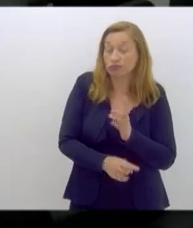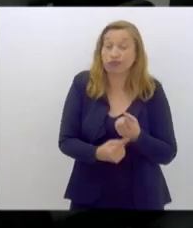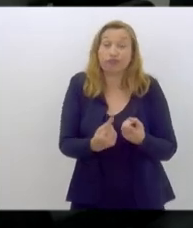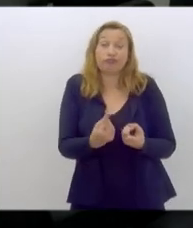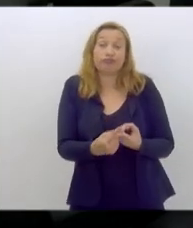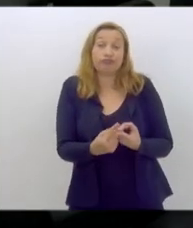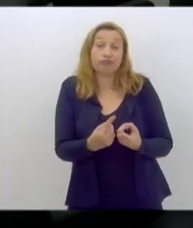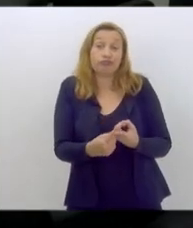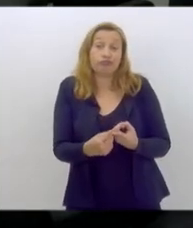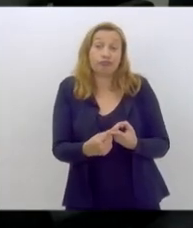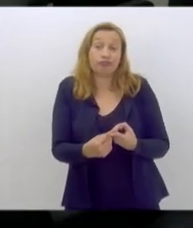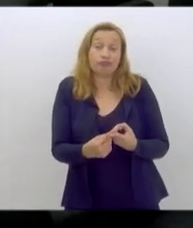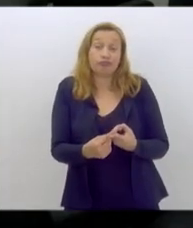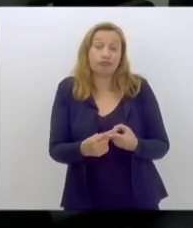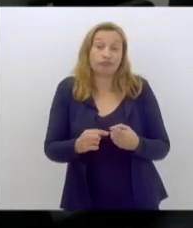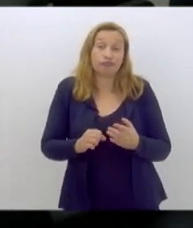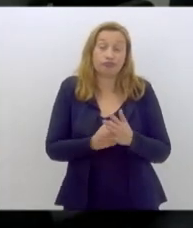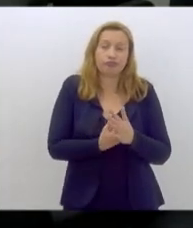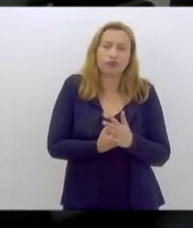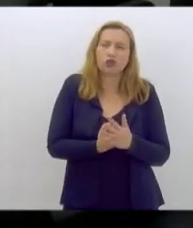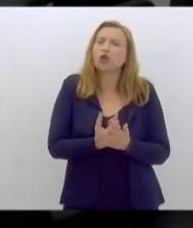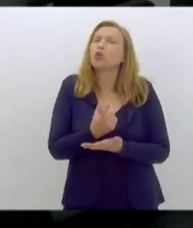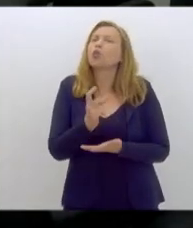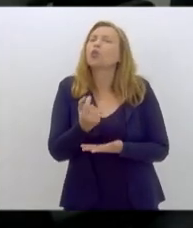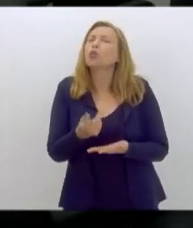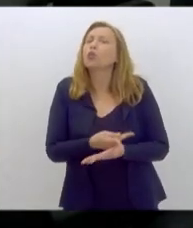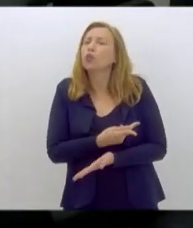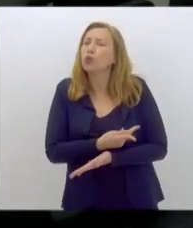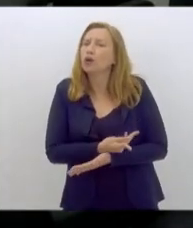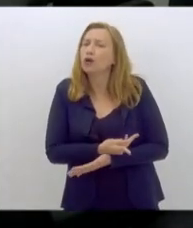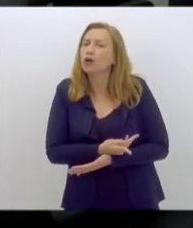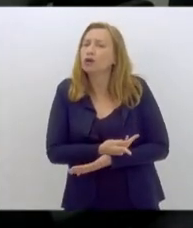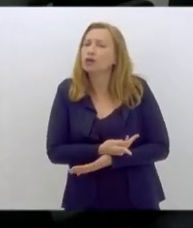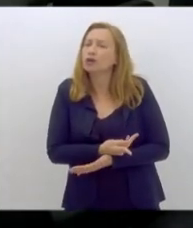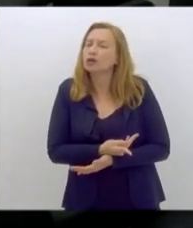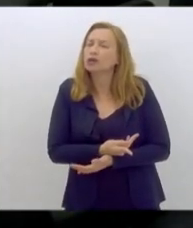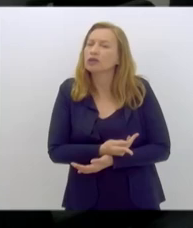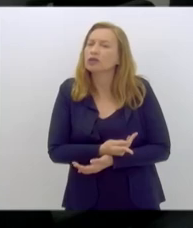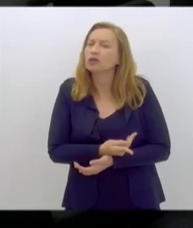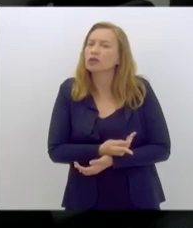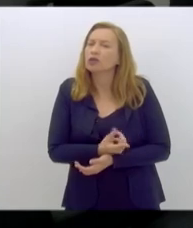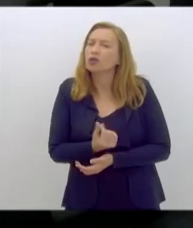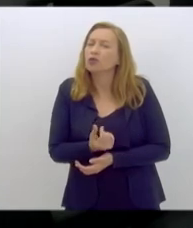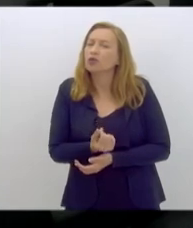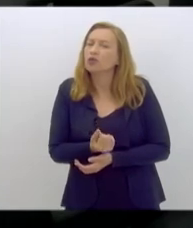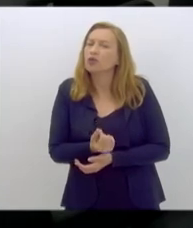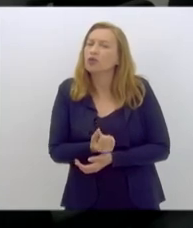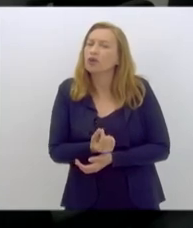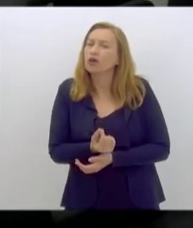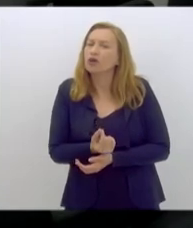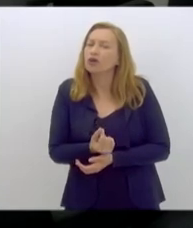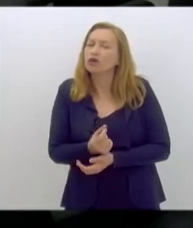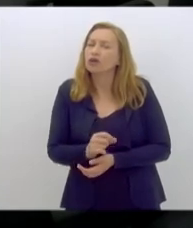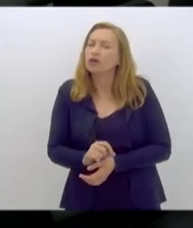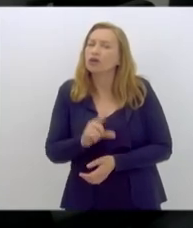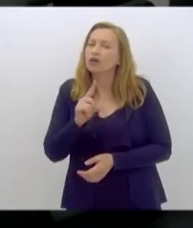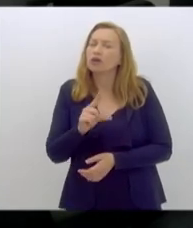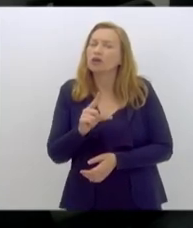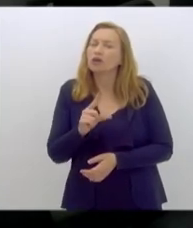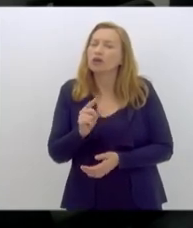foi retido o que que ocorre ele aumenta o valor do seu ICM